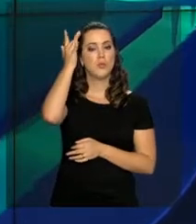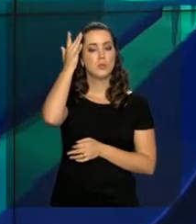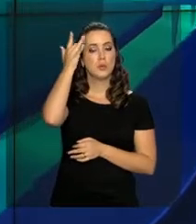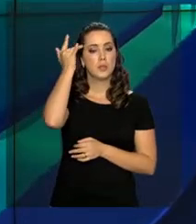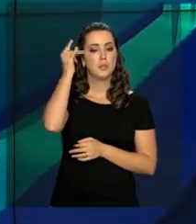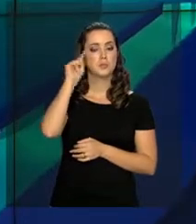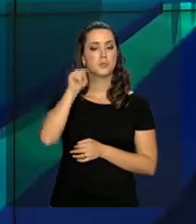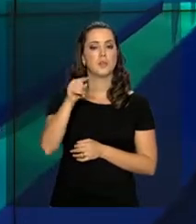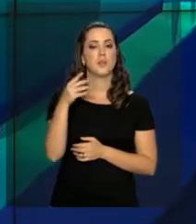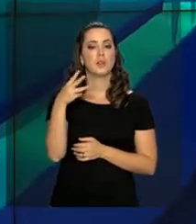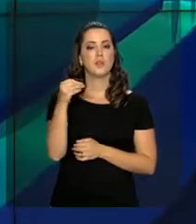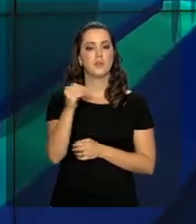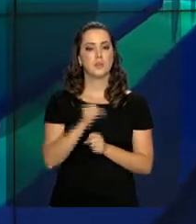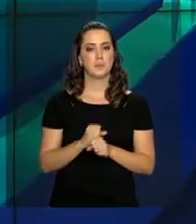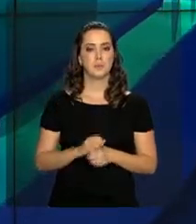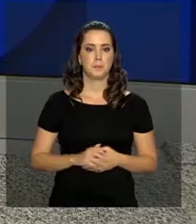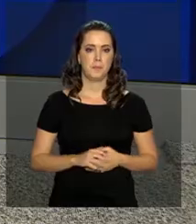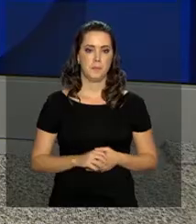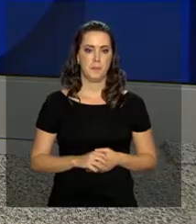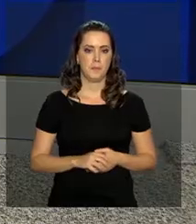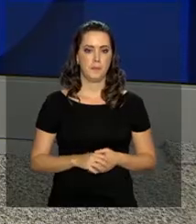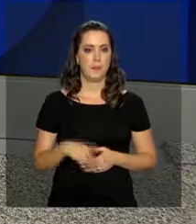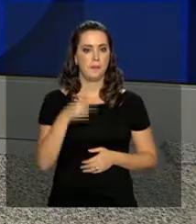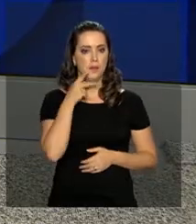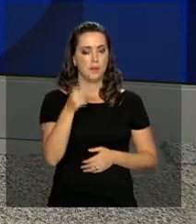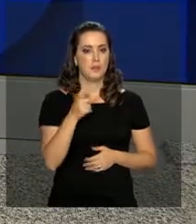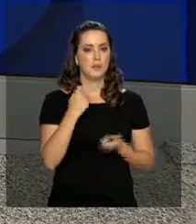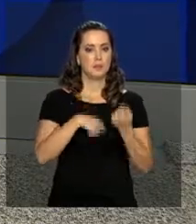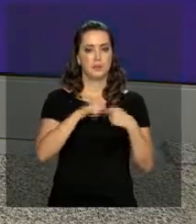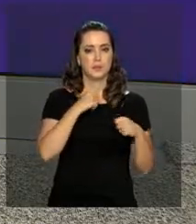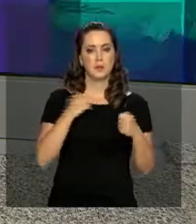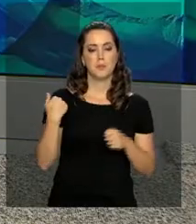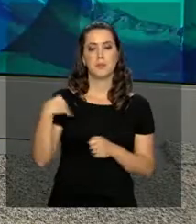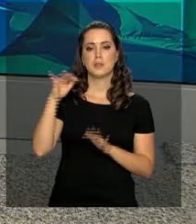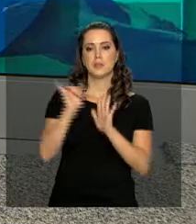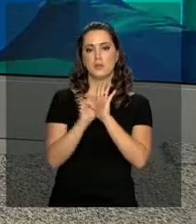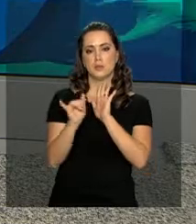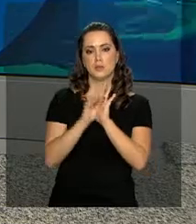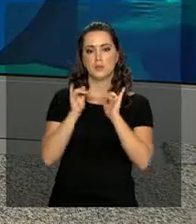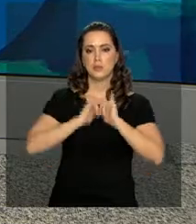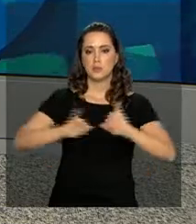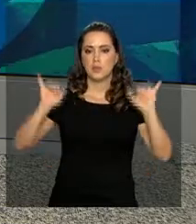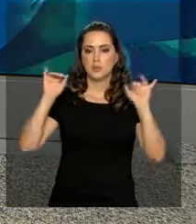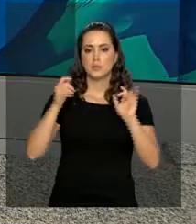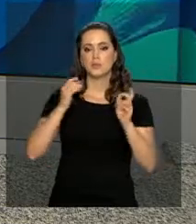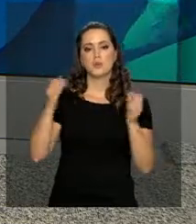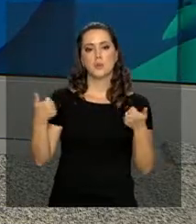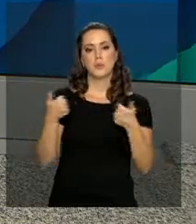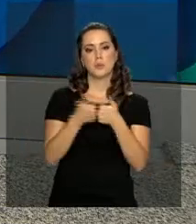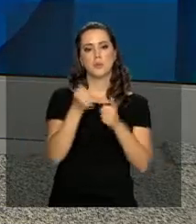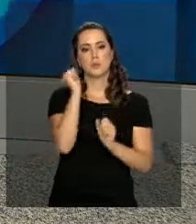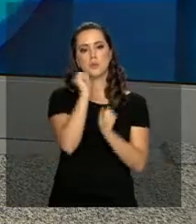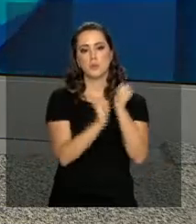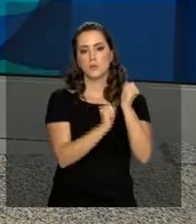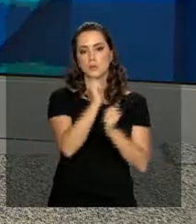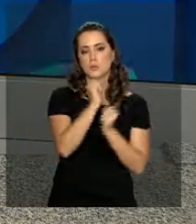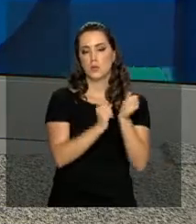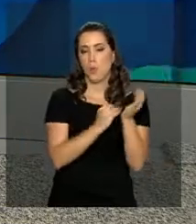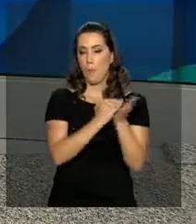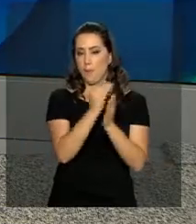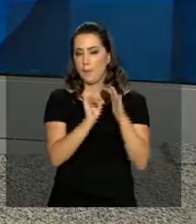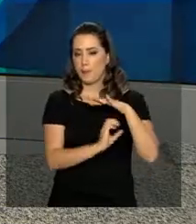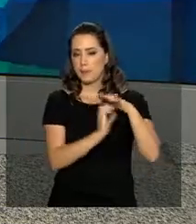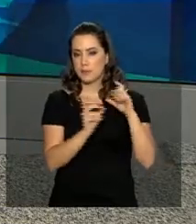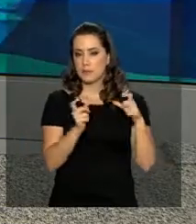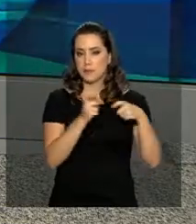de amanhã dia 30 e ainda sobre economia mais um edital foi lançado para aproximar a indústria das